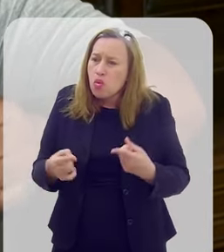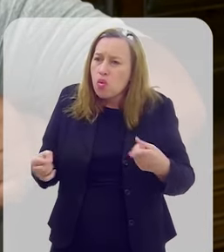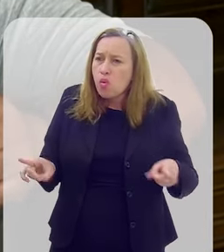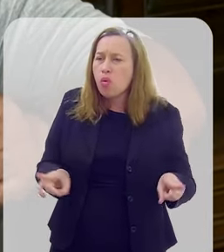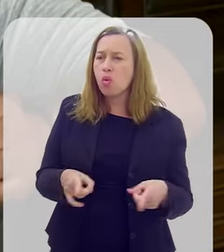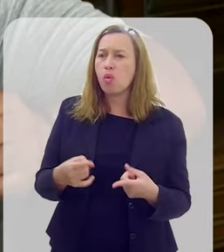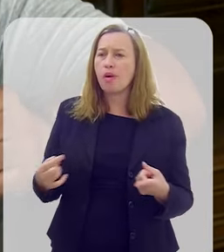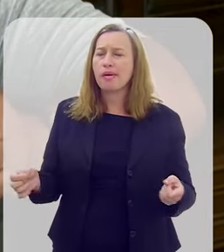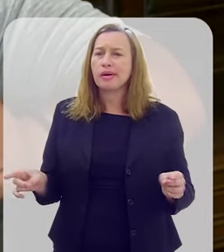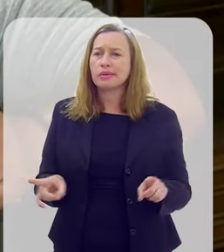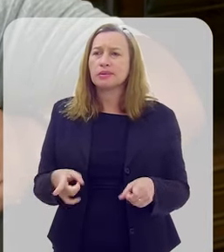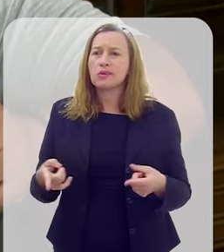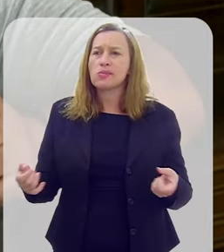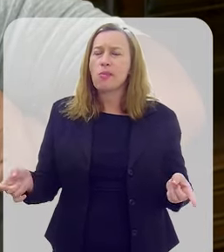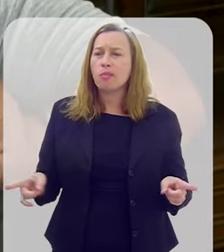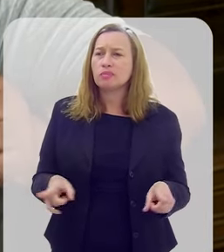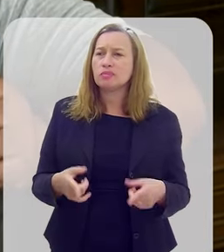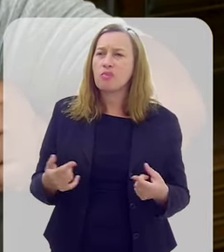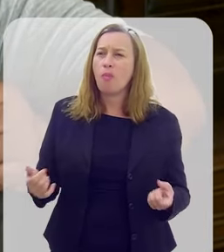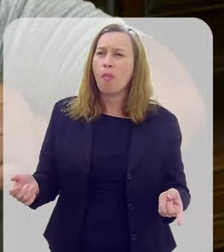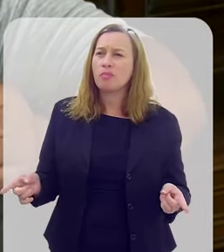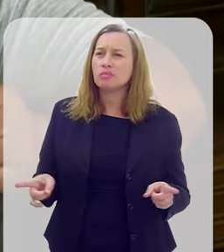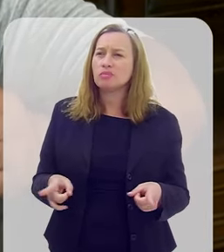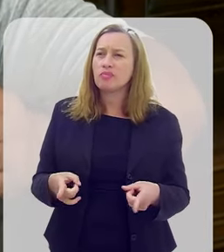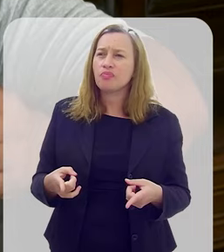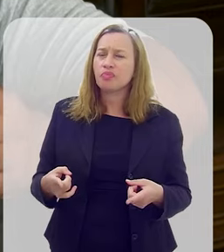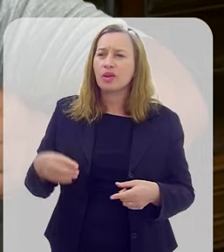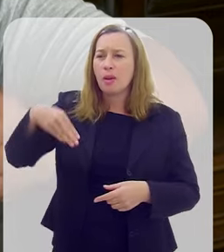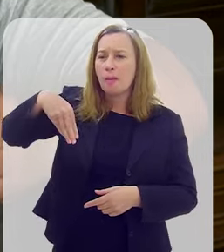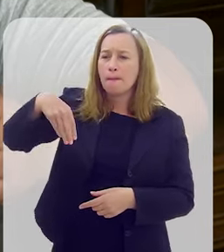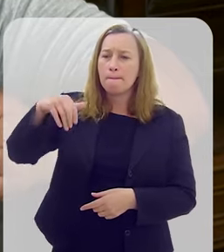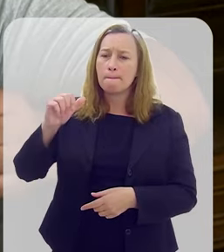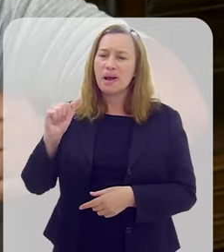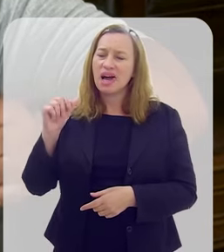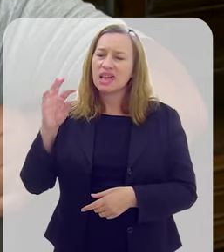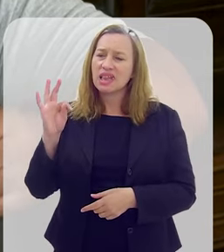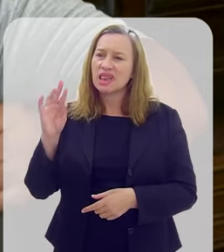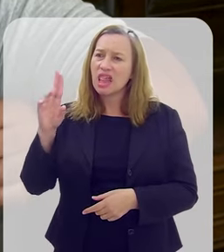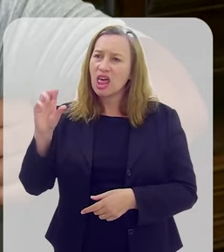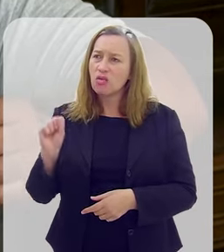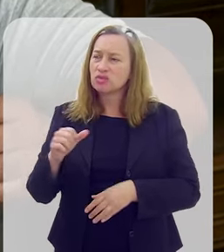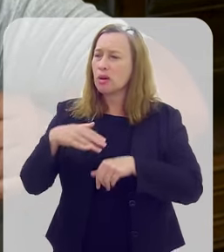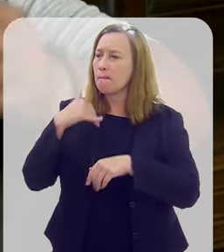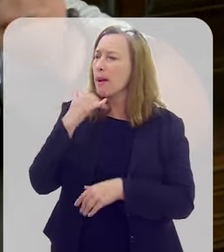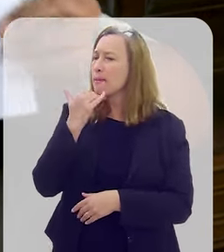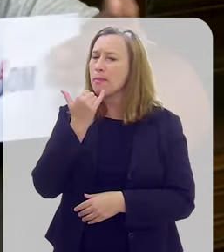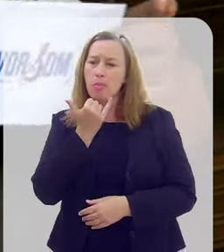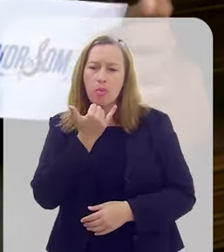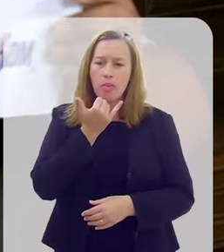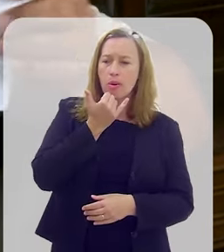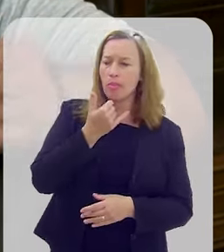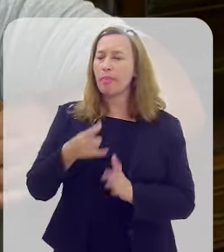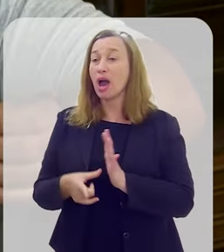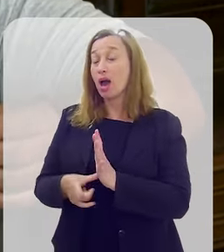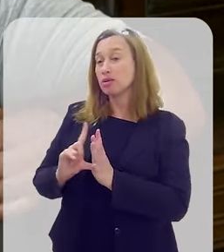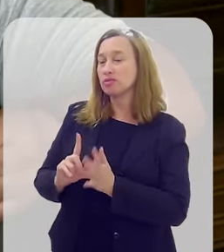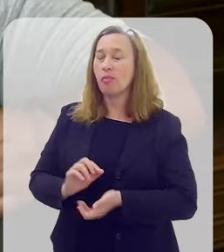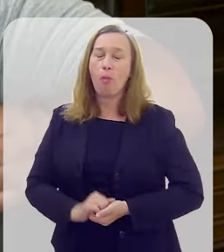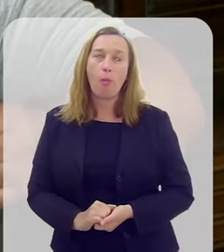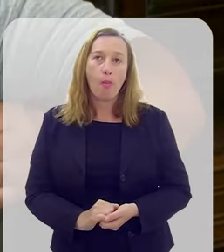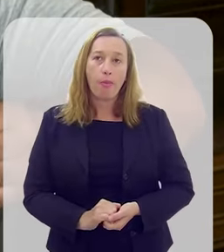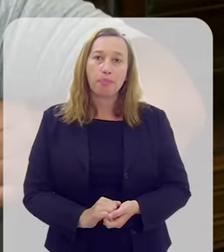cantar essa música ah ah ah com com Mateus né e a estava batendo um papo aqui antes